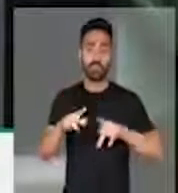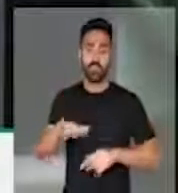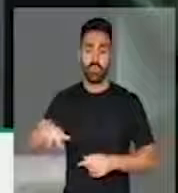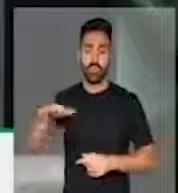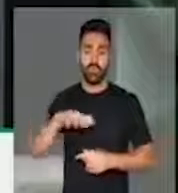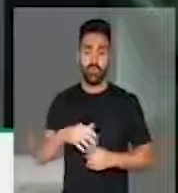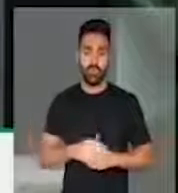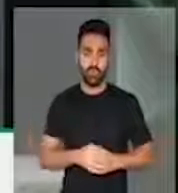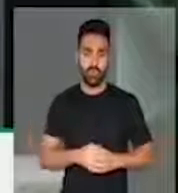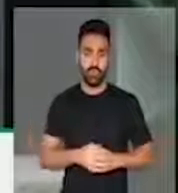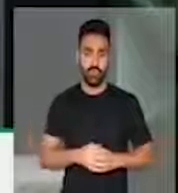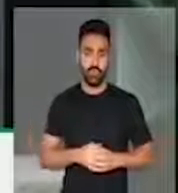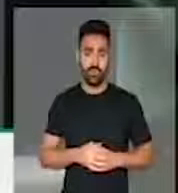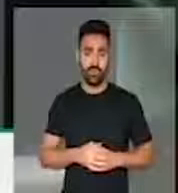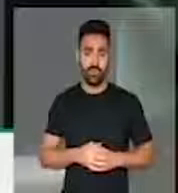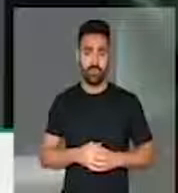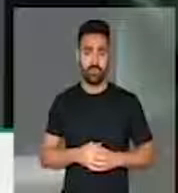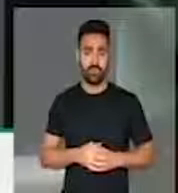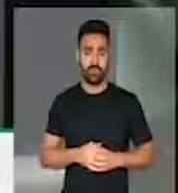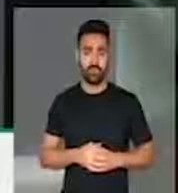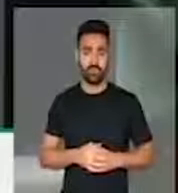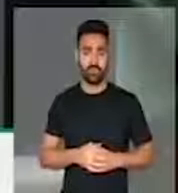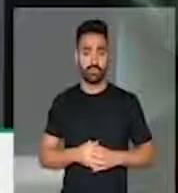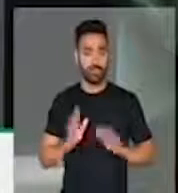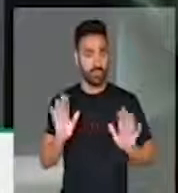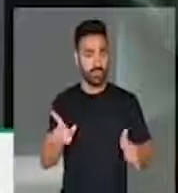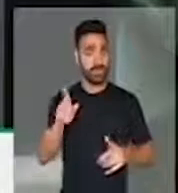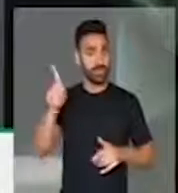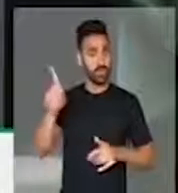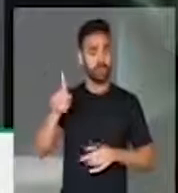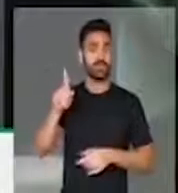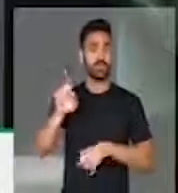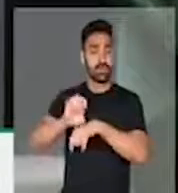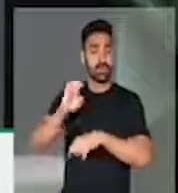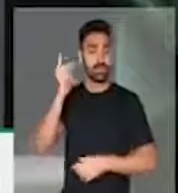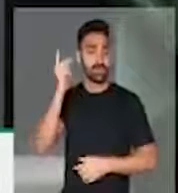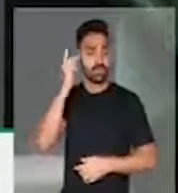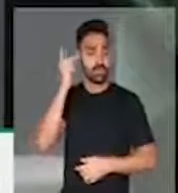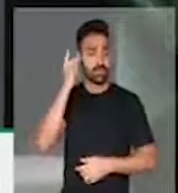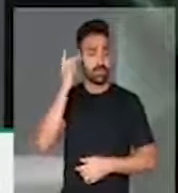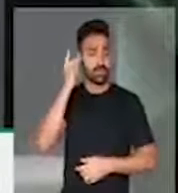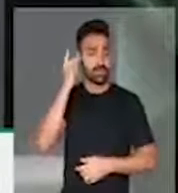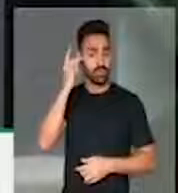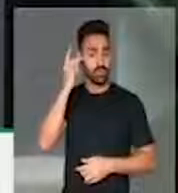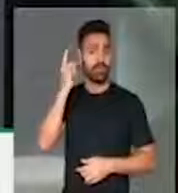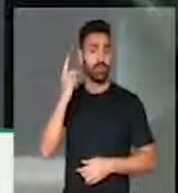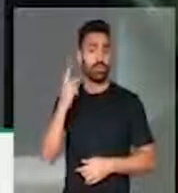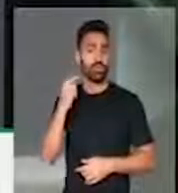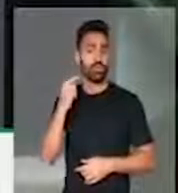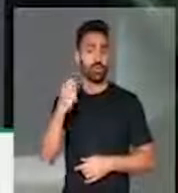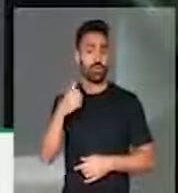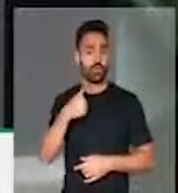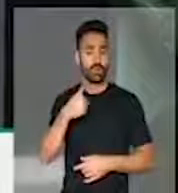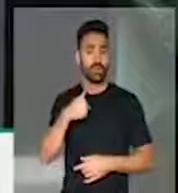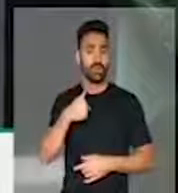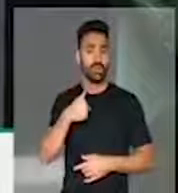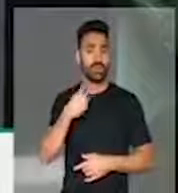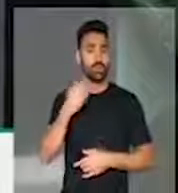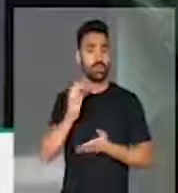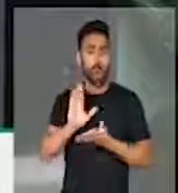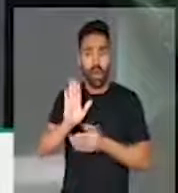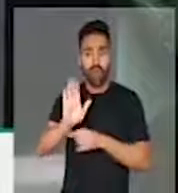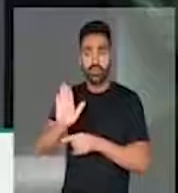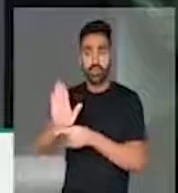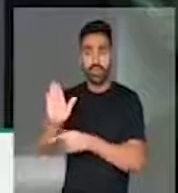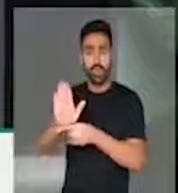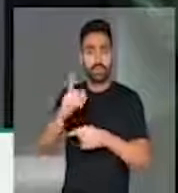Minhas emendas, eu fui votado em São Paulo todo, eu tento não repetir cidades, eu não